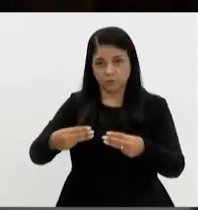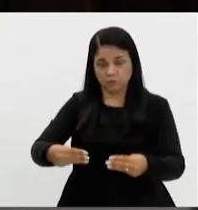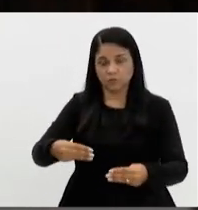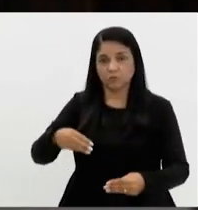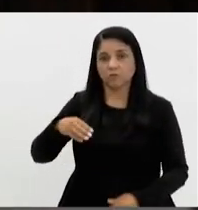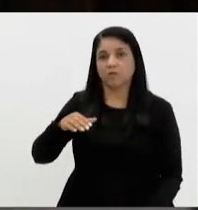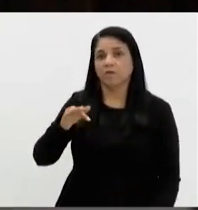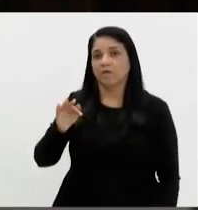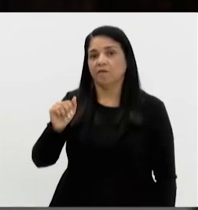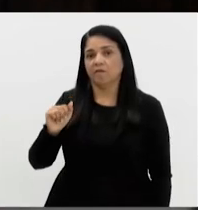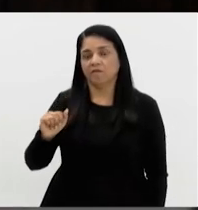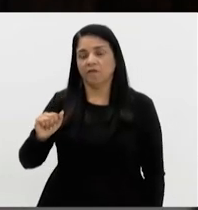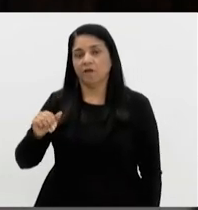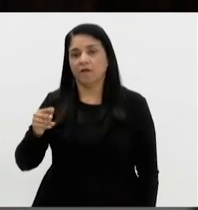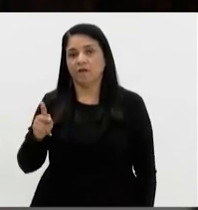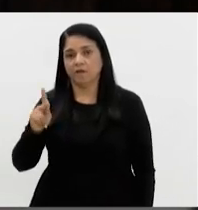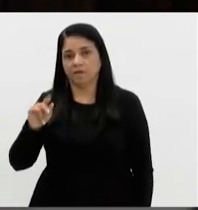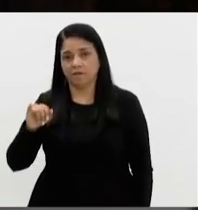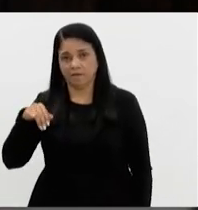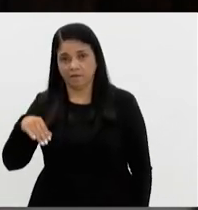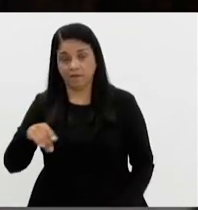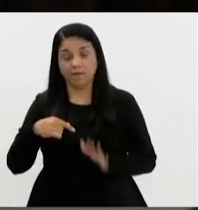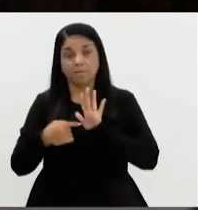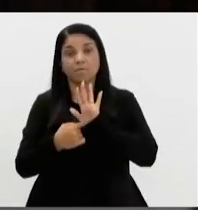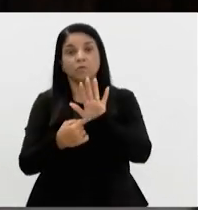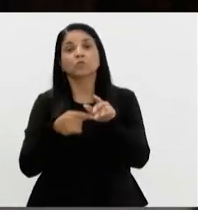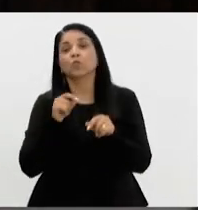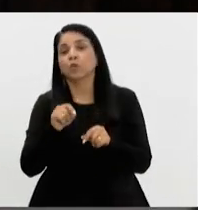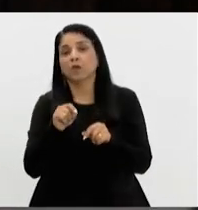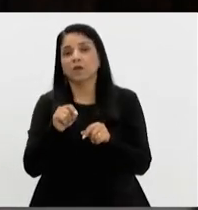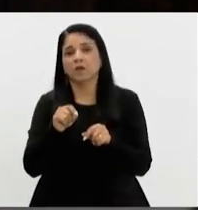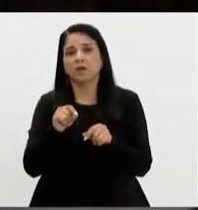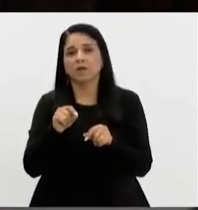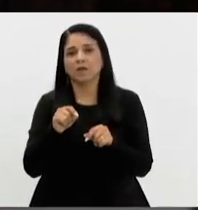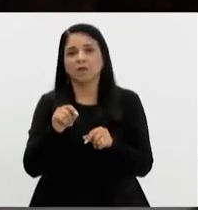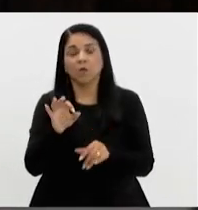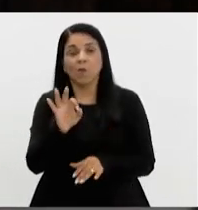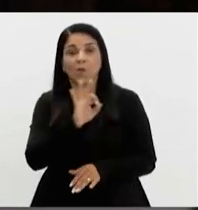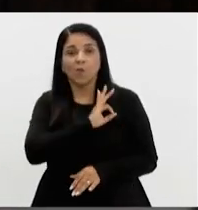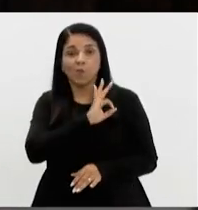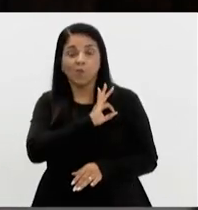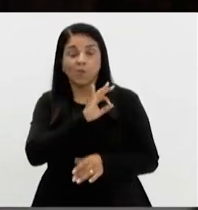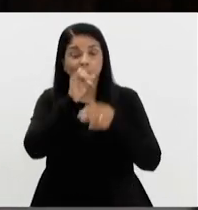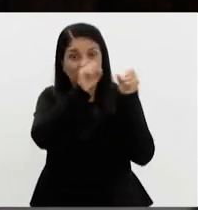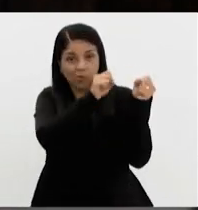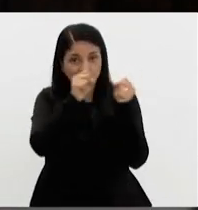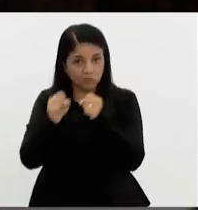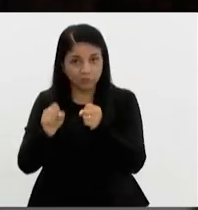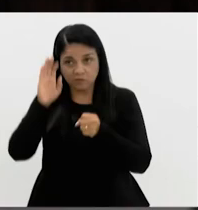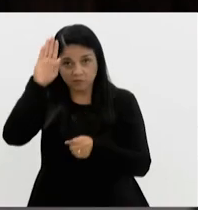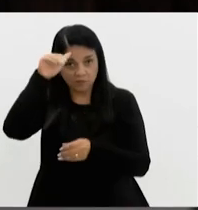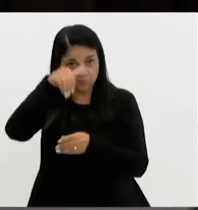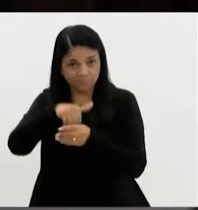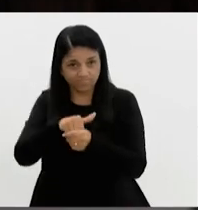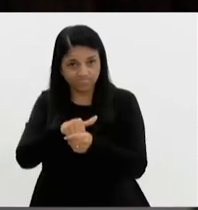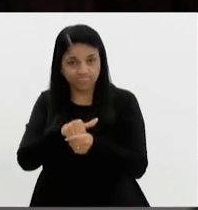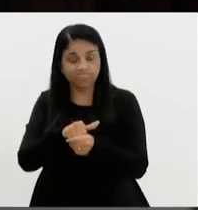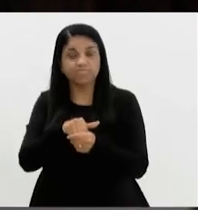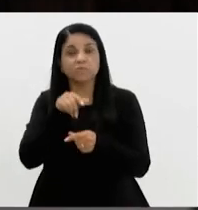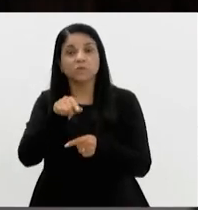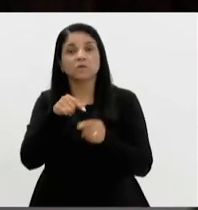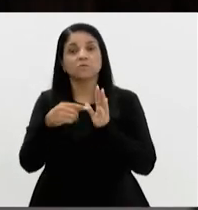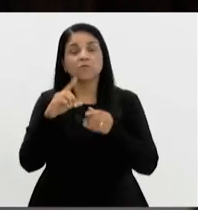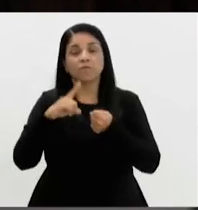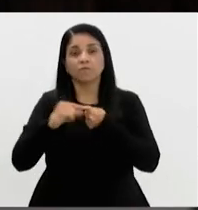acolhido por maioria ele destacou justamente o próprio poder de polícia da Justiça Eleitoral fazendo uma alusão ao disposto no